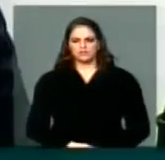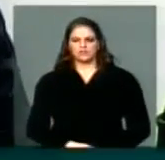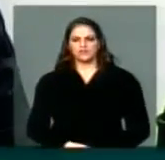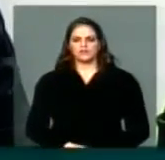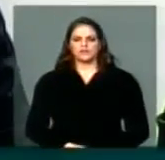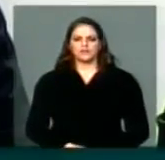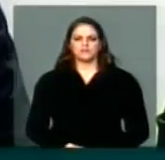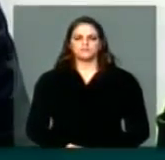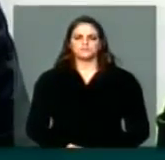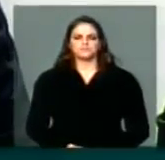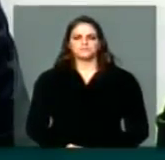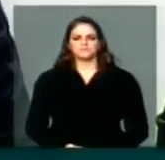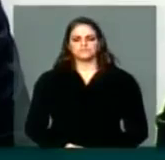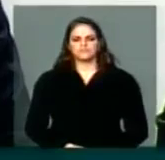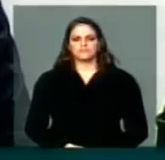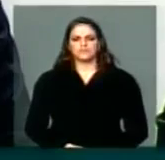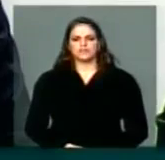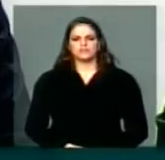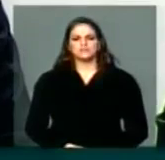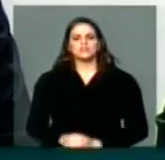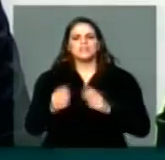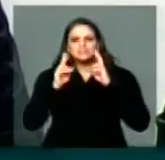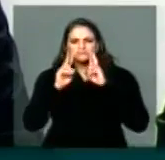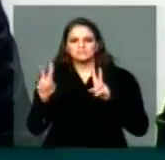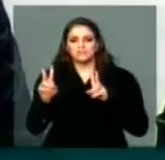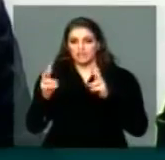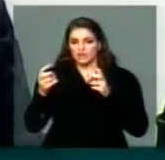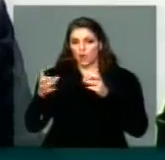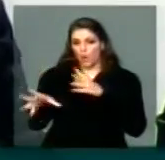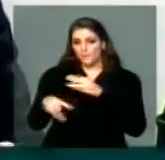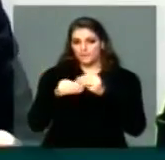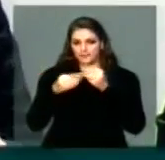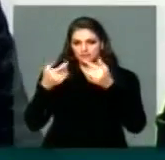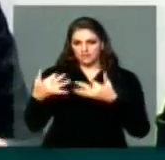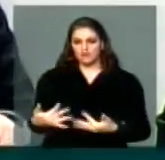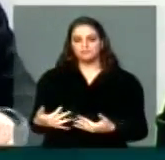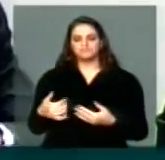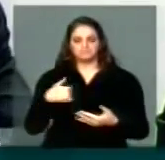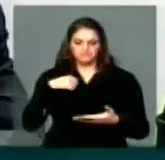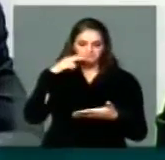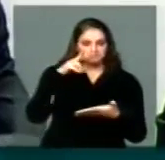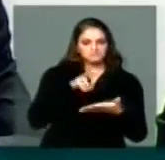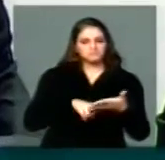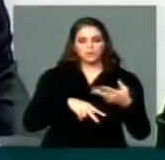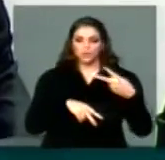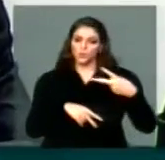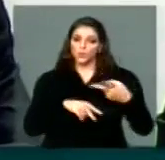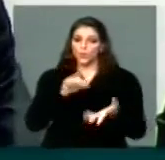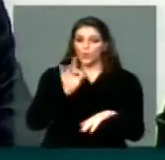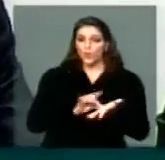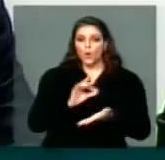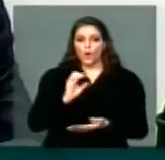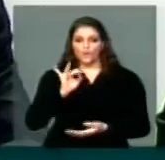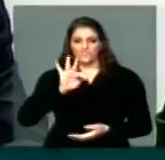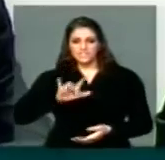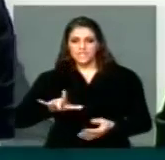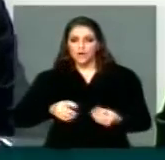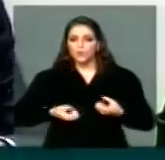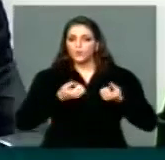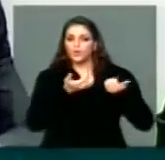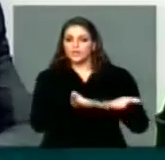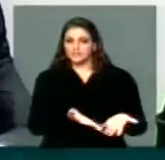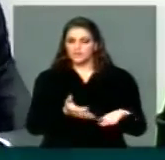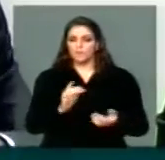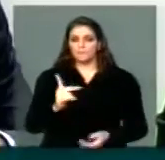No depoimento complementar, ele deixa claro, vamos para as doações oficiais. Ele fala doações oficiais do Comitê Financeiro